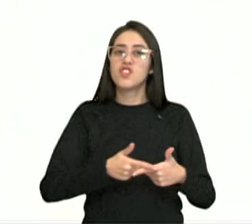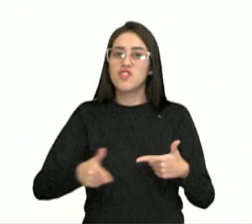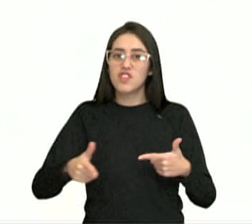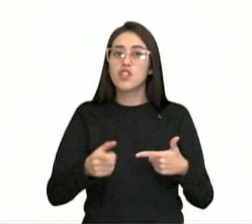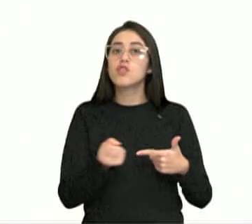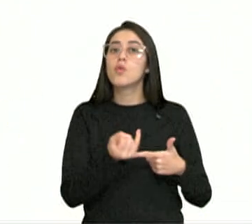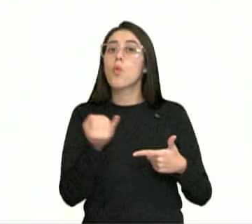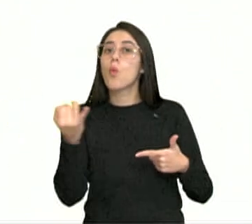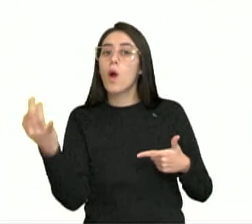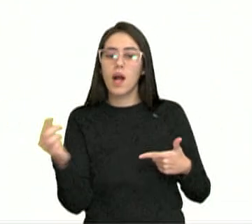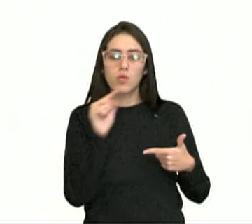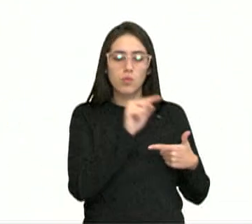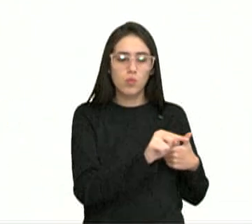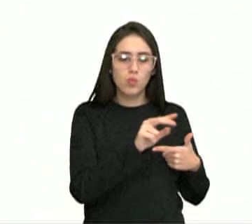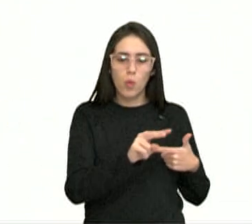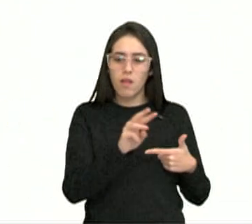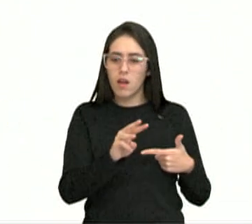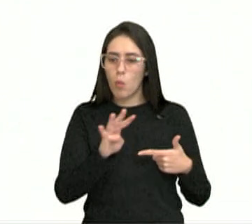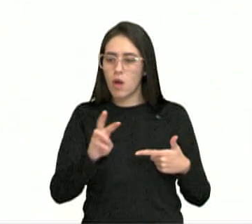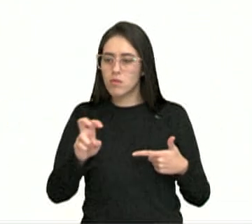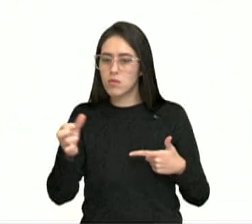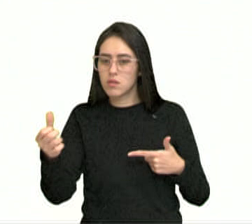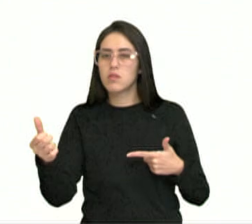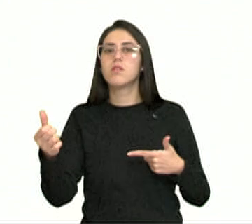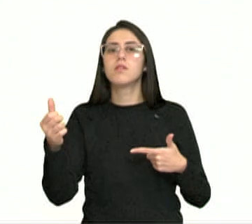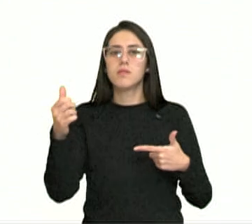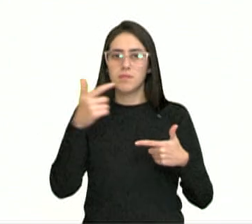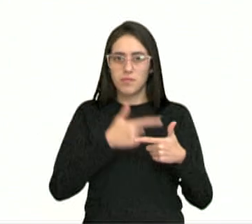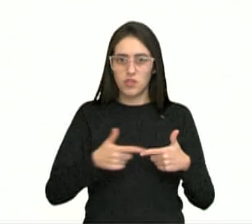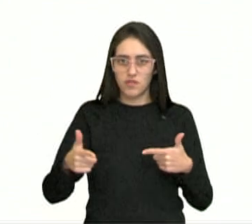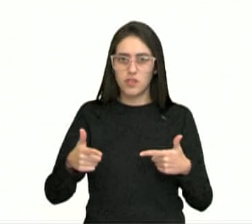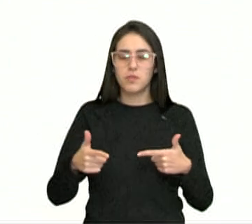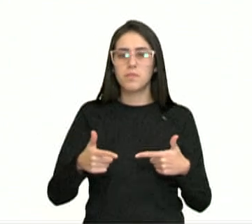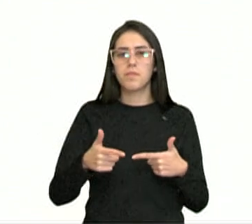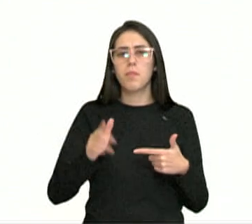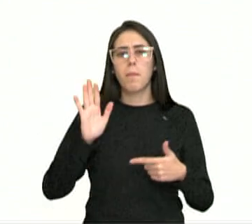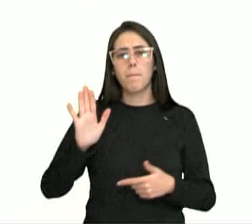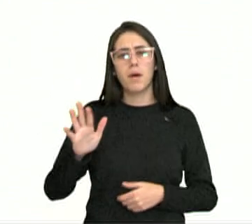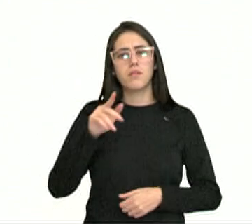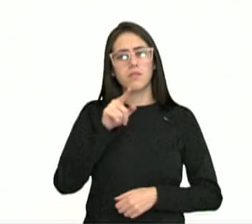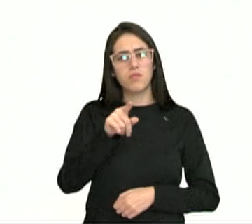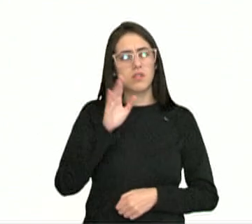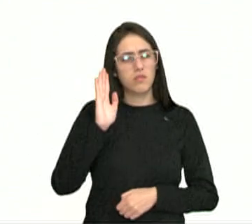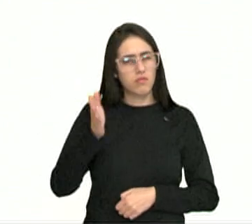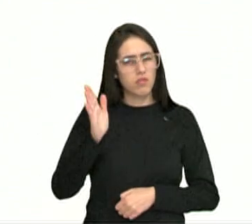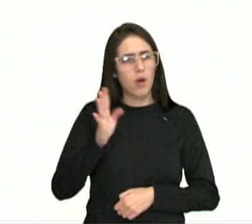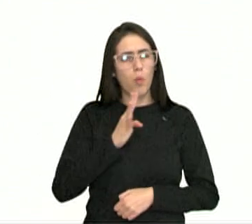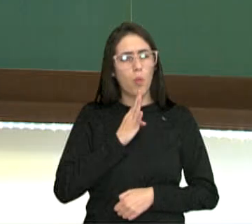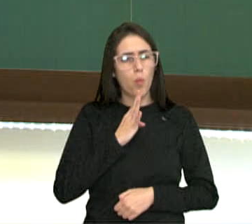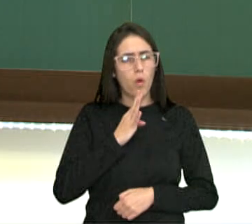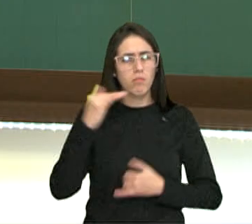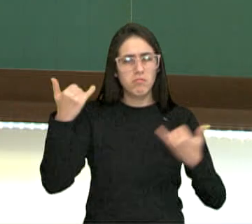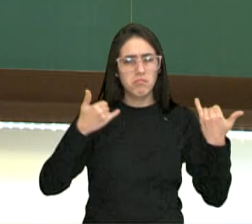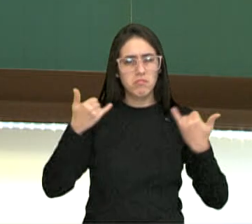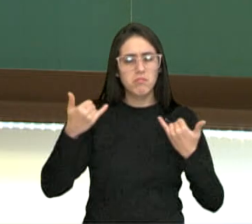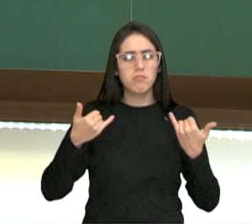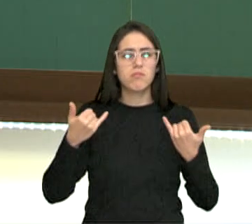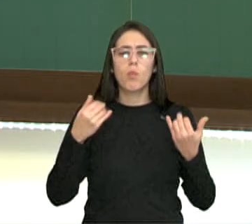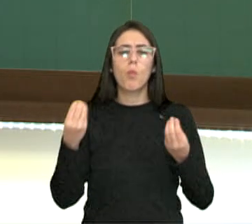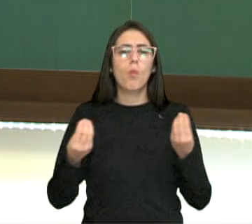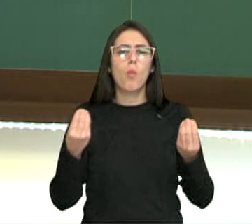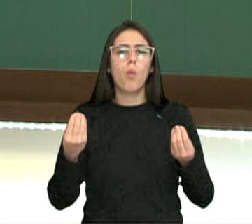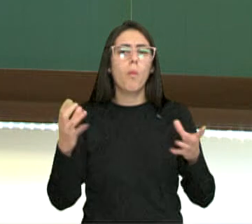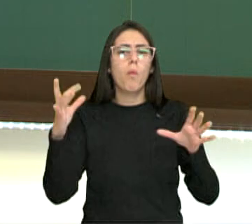pela quantidade desses valores. Mas você já ouviu falar como se calcula a